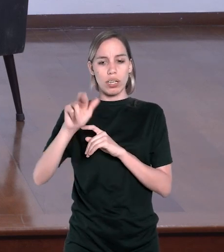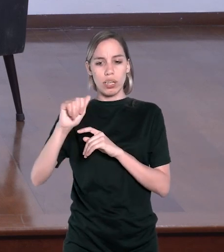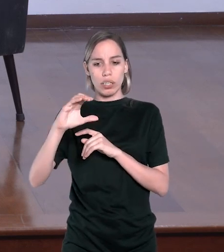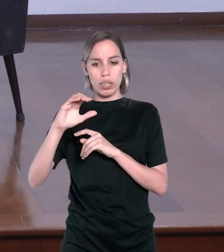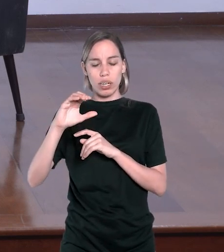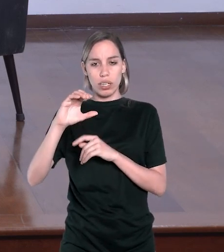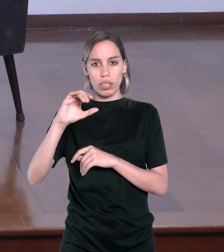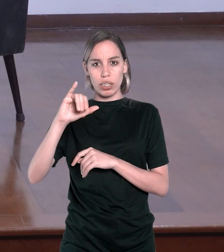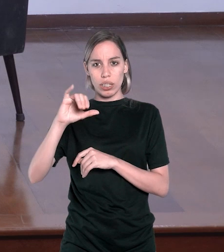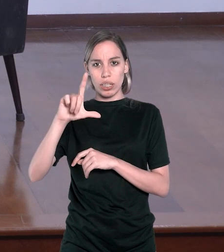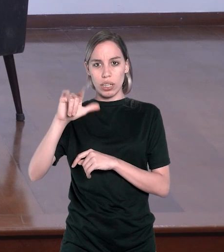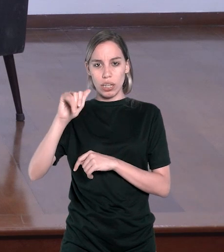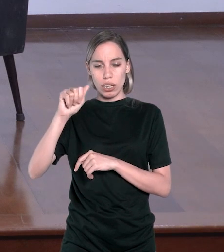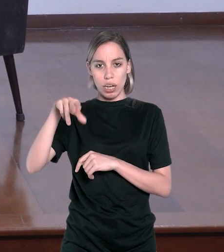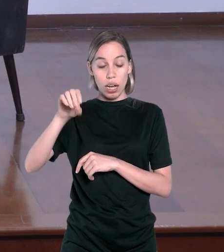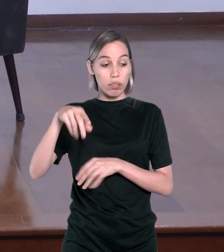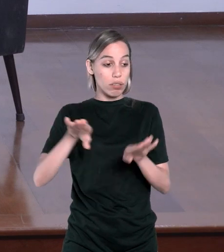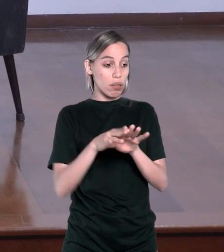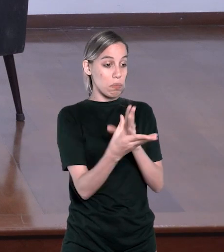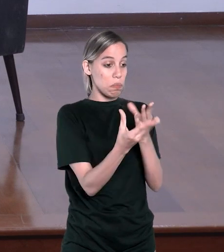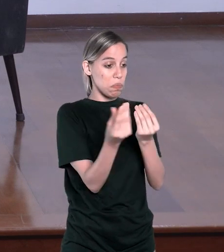que escrevem em inglês, sabe? Eu seria só mais uma.